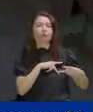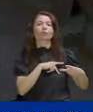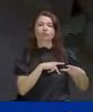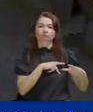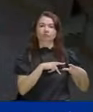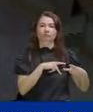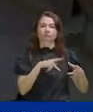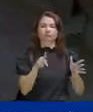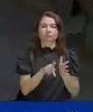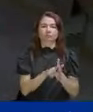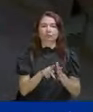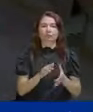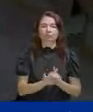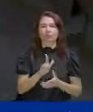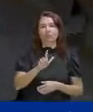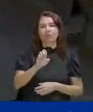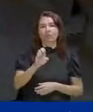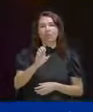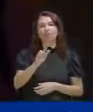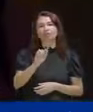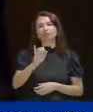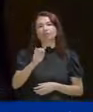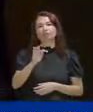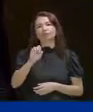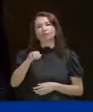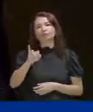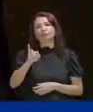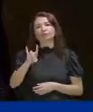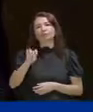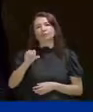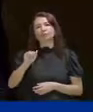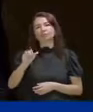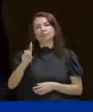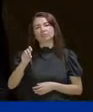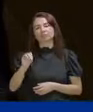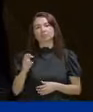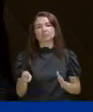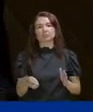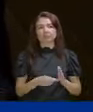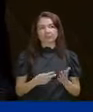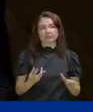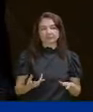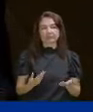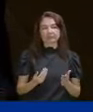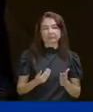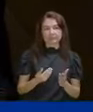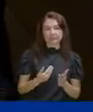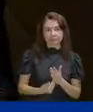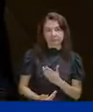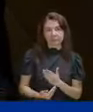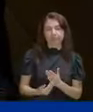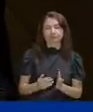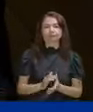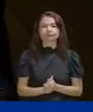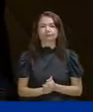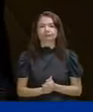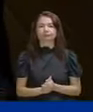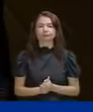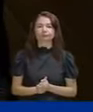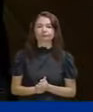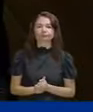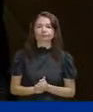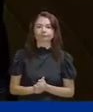Público Eleitoral, do Ministério Público Estadual. Nesse ponto, a doutora Paola ficou... Foco no juiz Anselmo Gonçalves. Agora, ele é branco, na